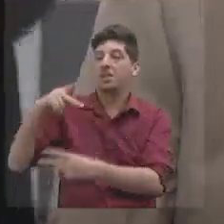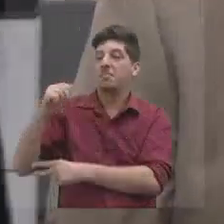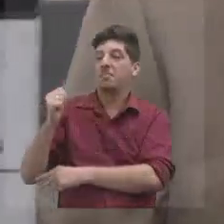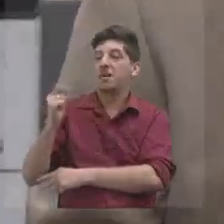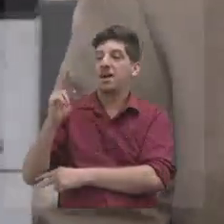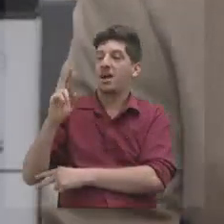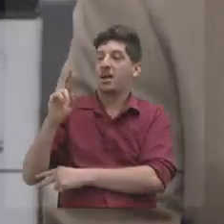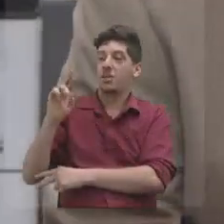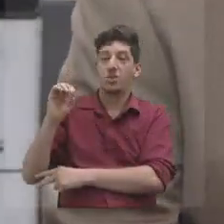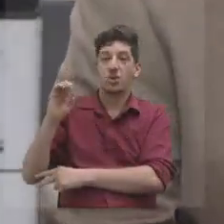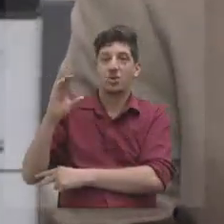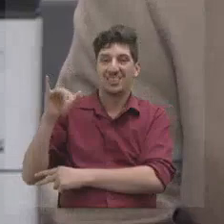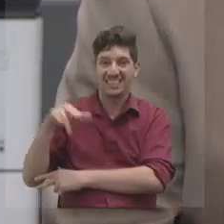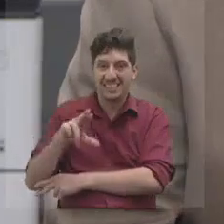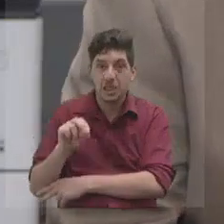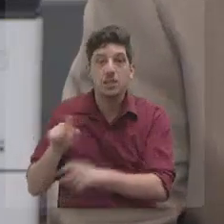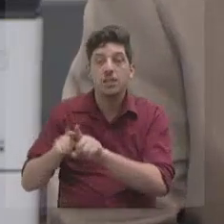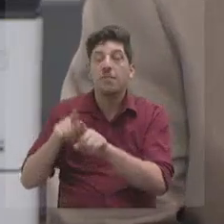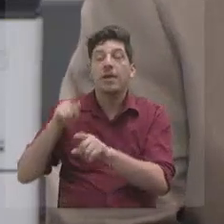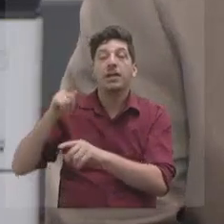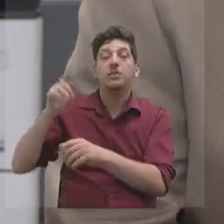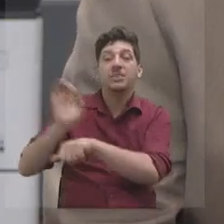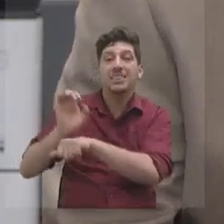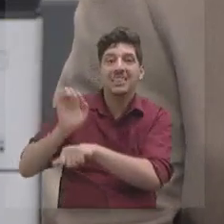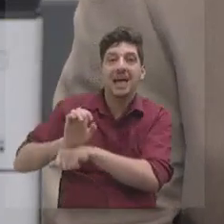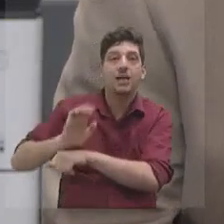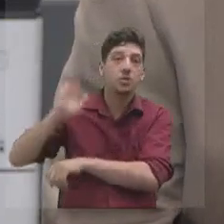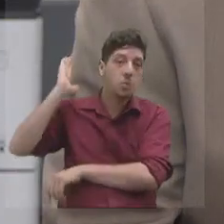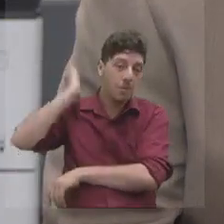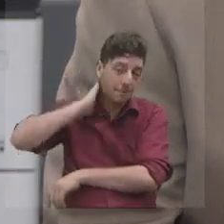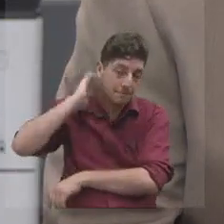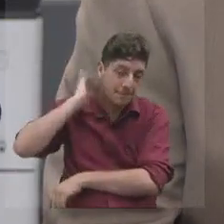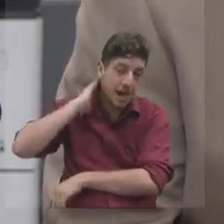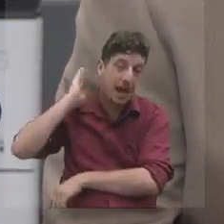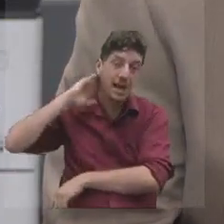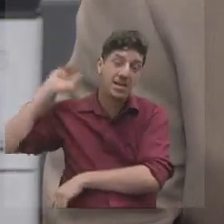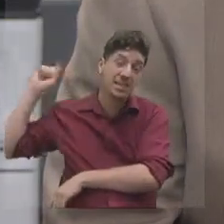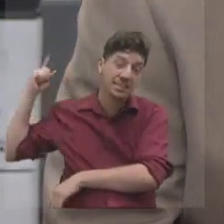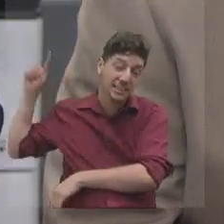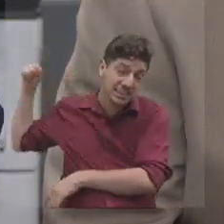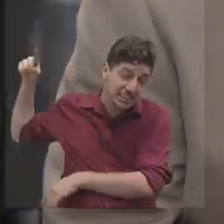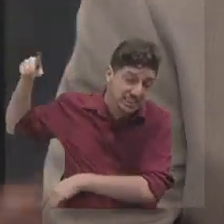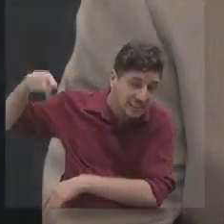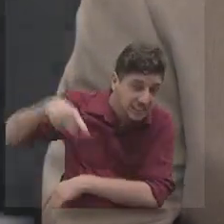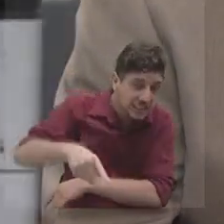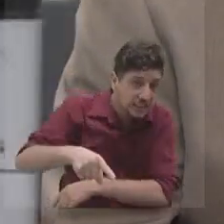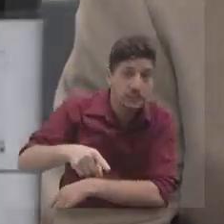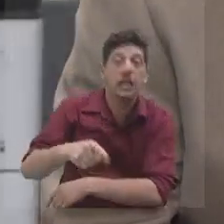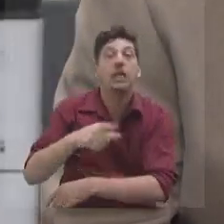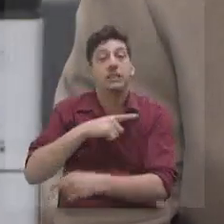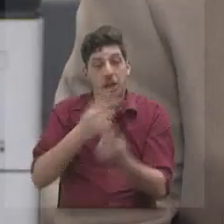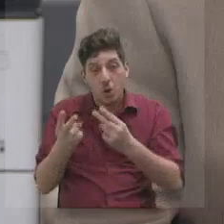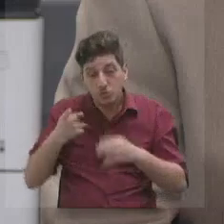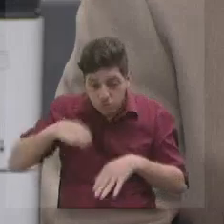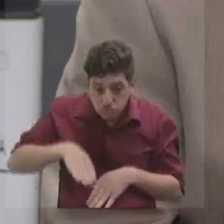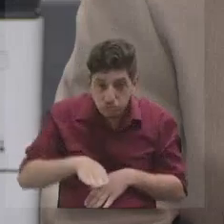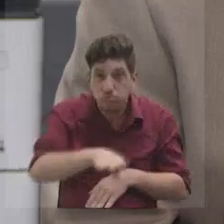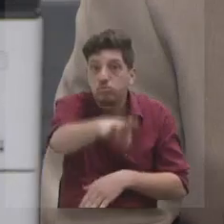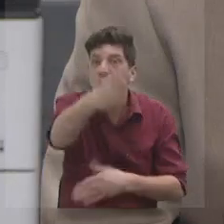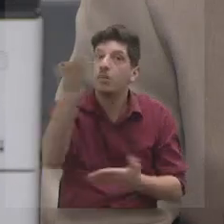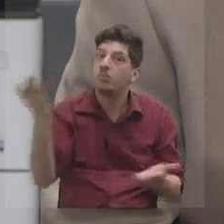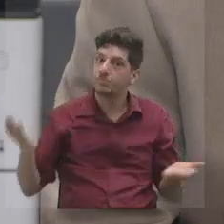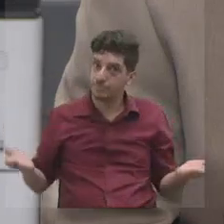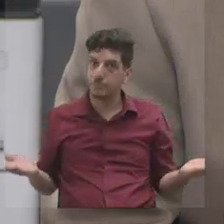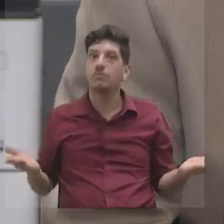BR ag265 146 é o traçado porque de Araxá Paraná em direção a pasta é terra